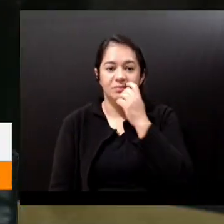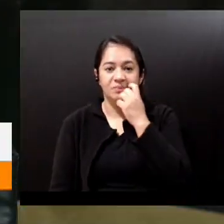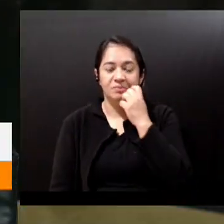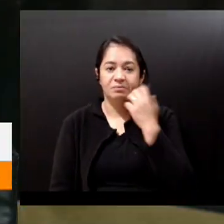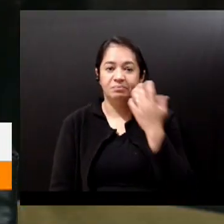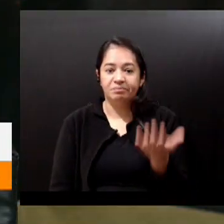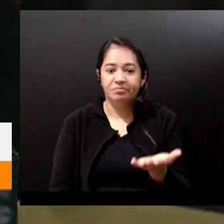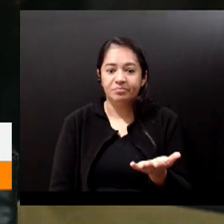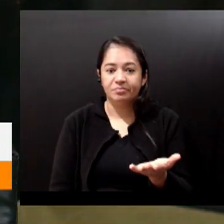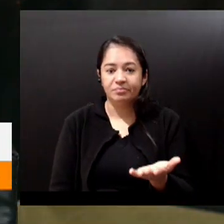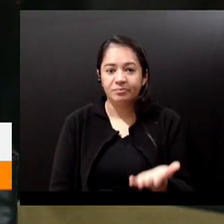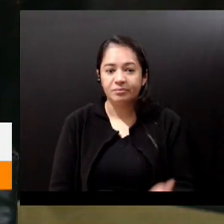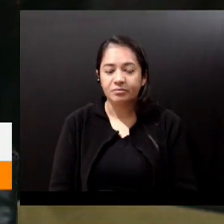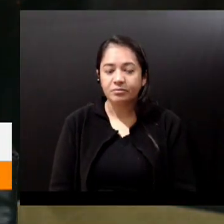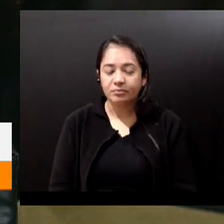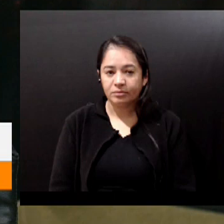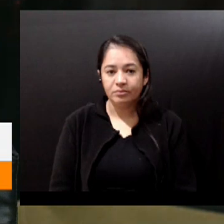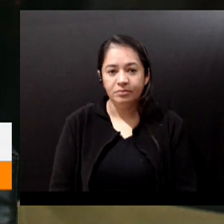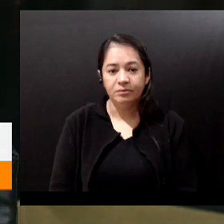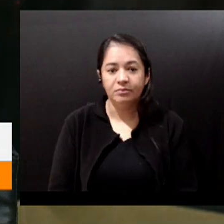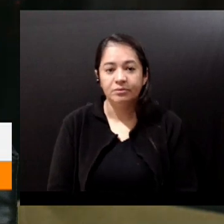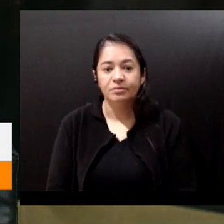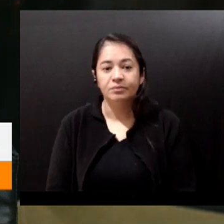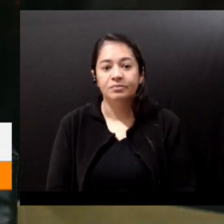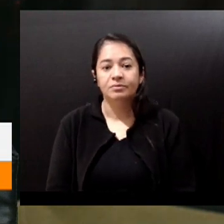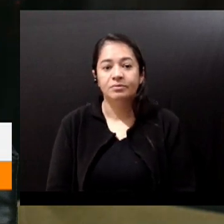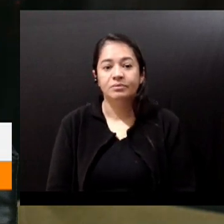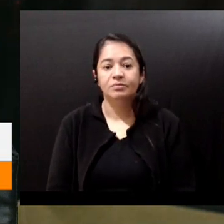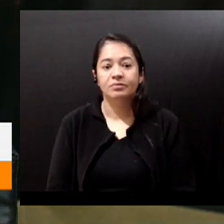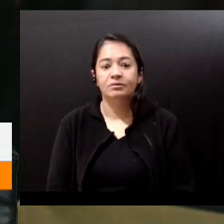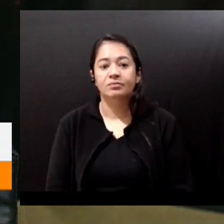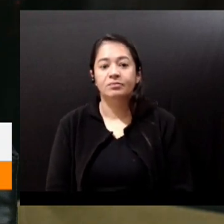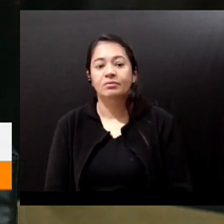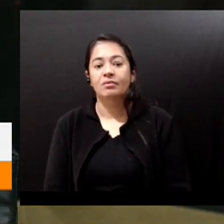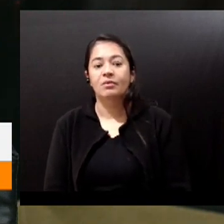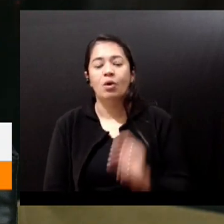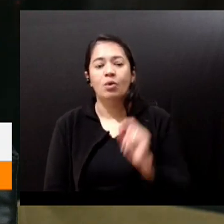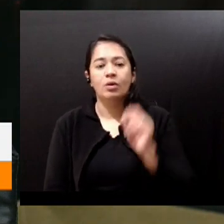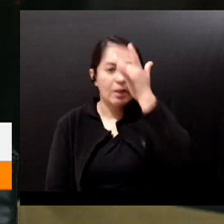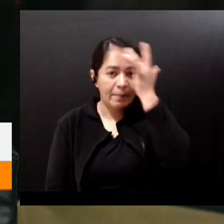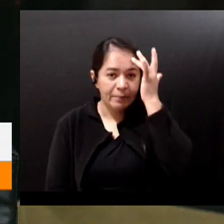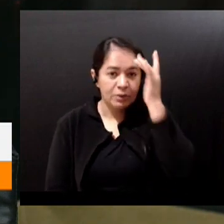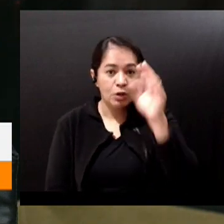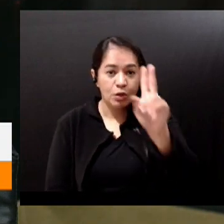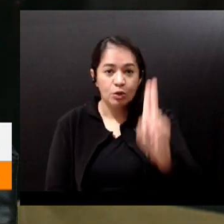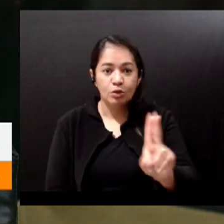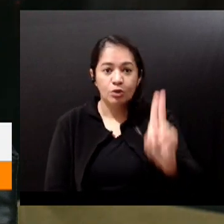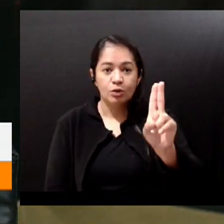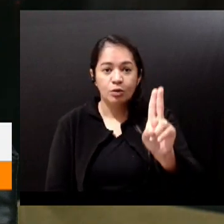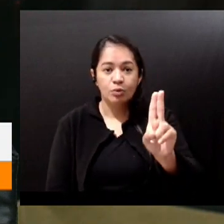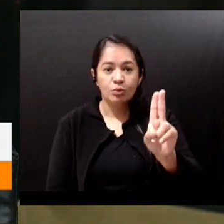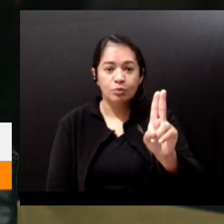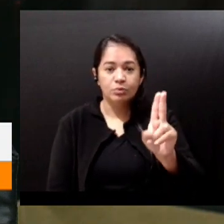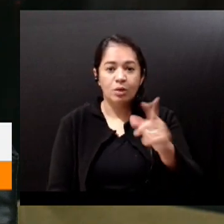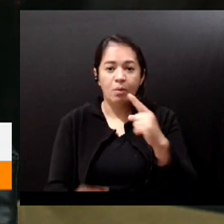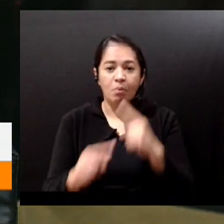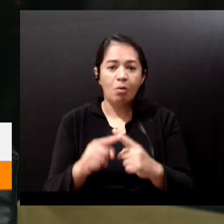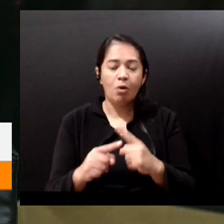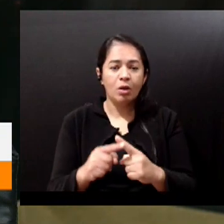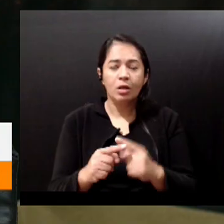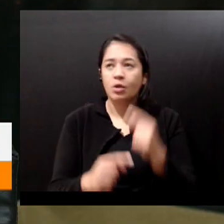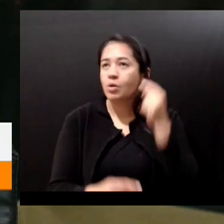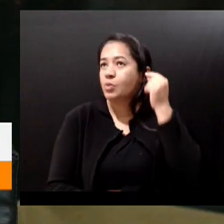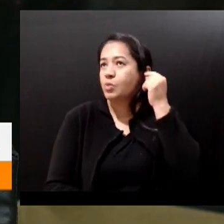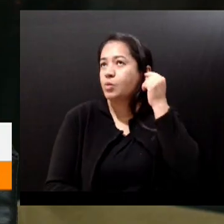lá, psicologia. Traz pra gente o que uma pessoa que usa um fone desse, o porquê essa forma